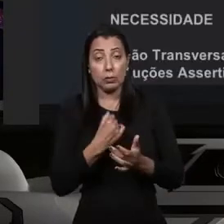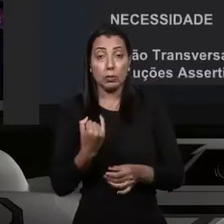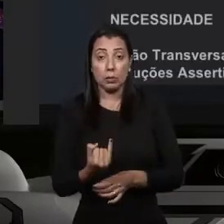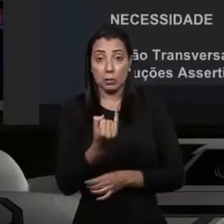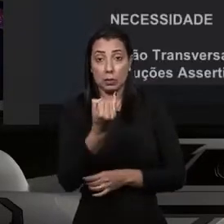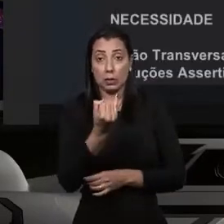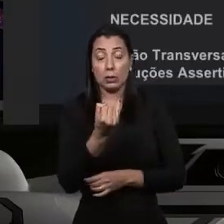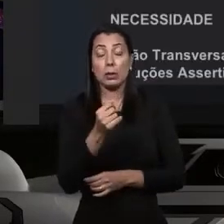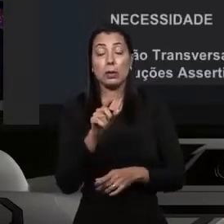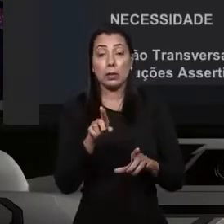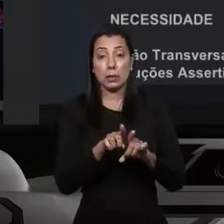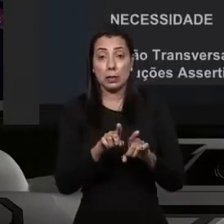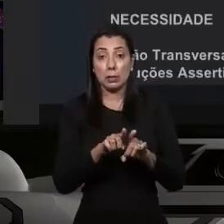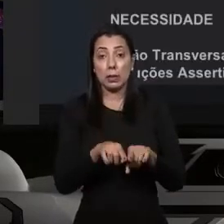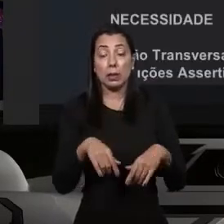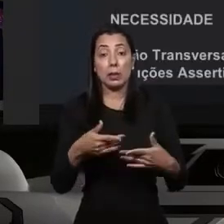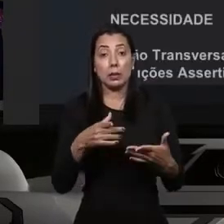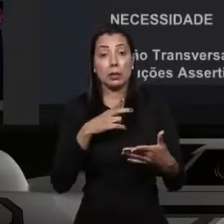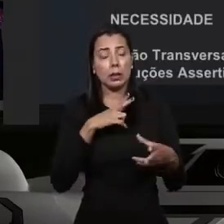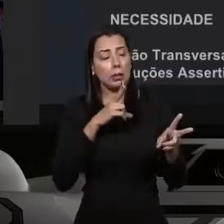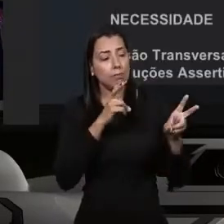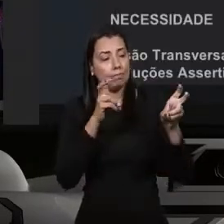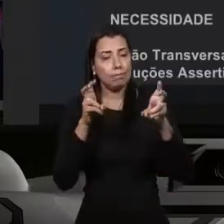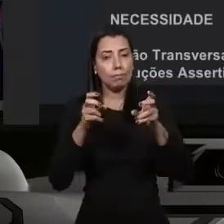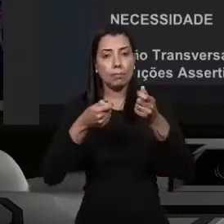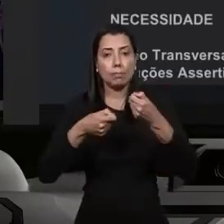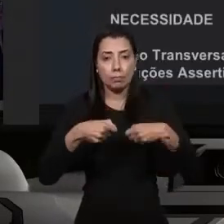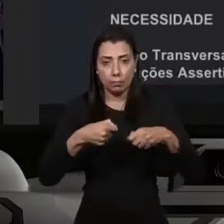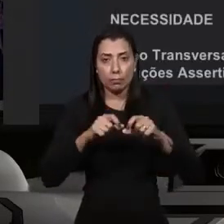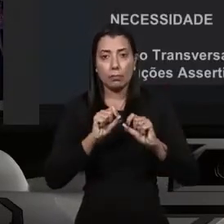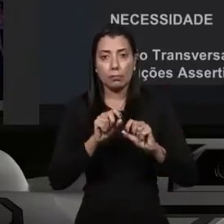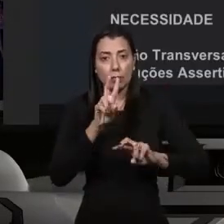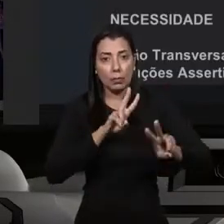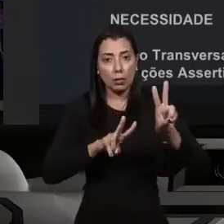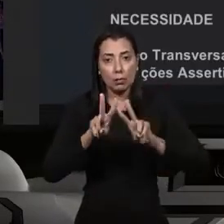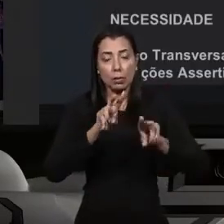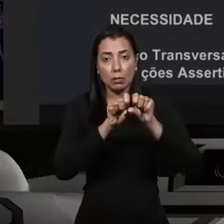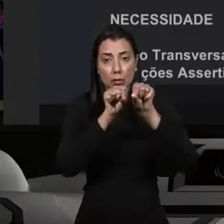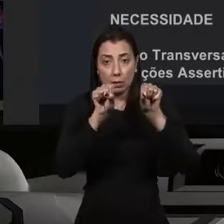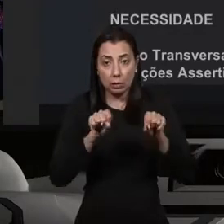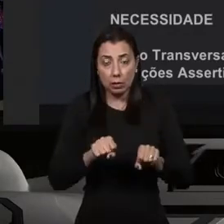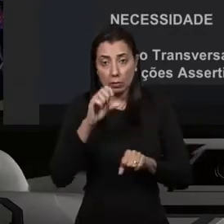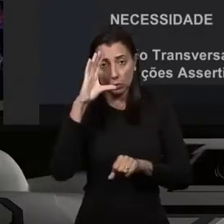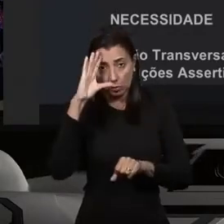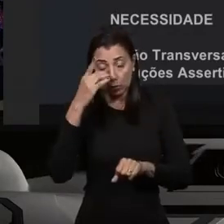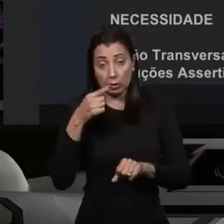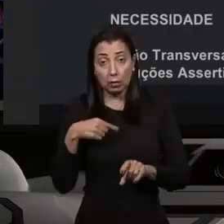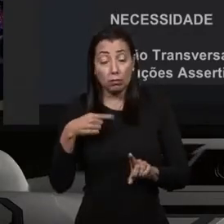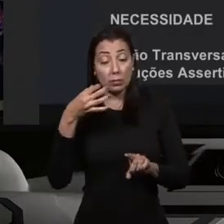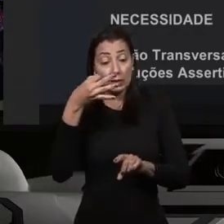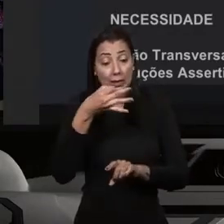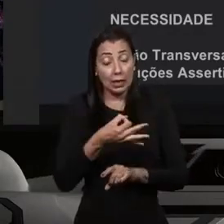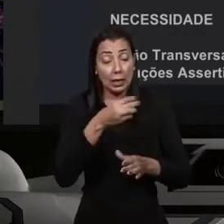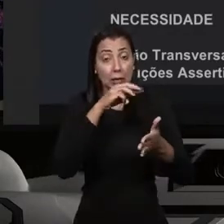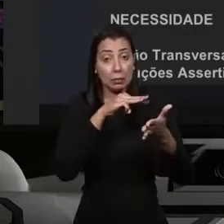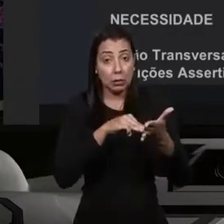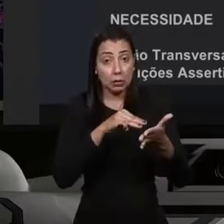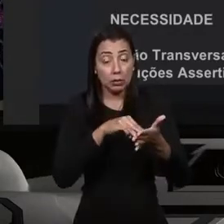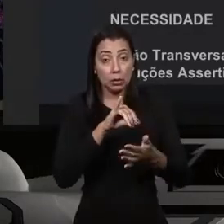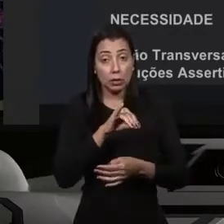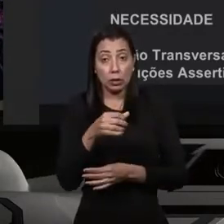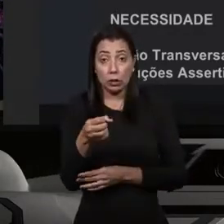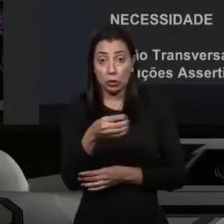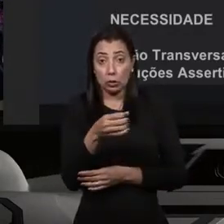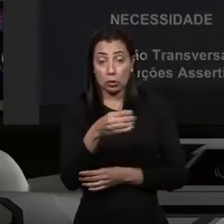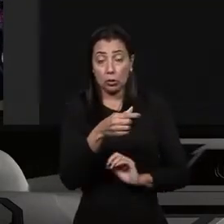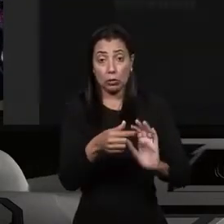impacto. Tem uma necessidade extrema de visão sistêmica, de soluções assertivas, onde as metodologias de inovação